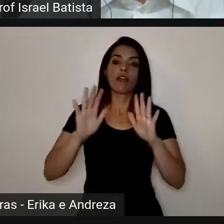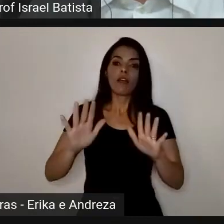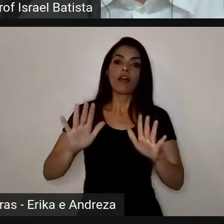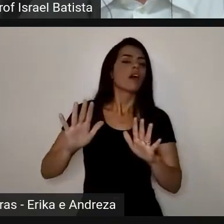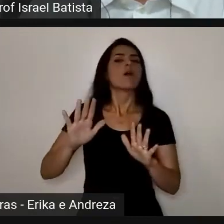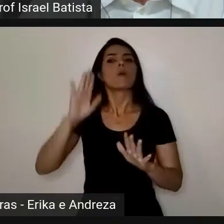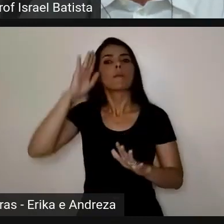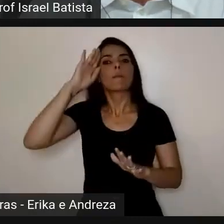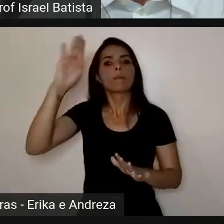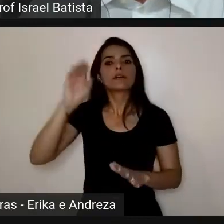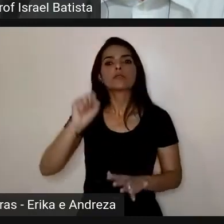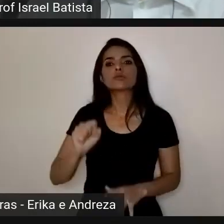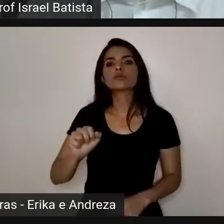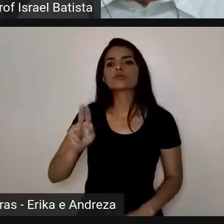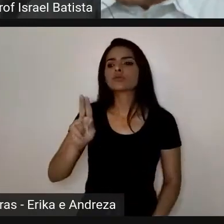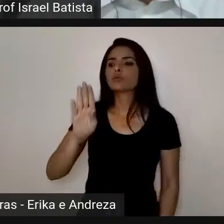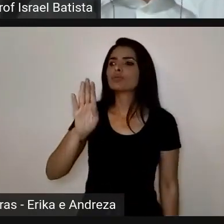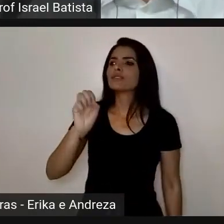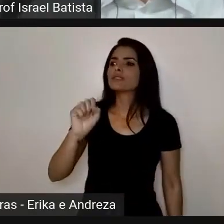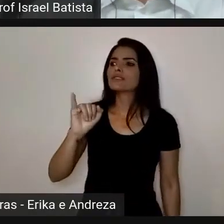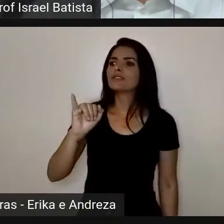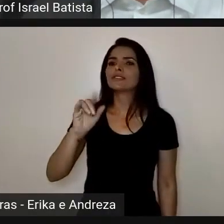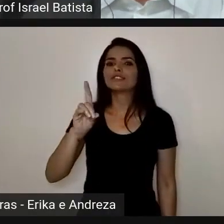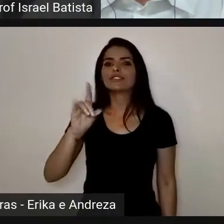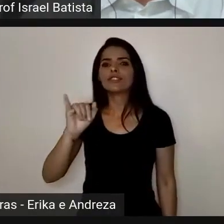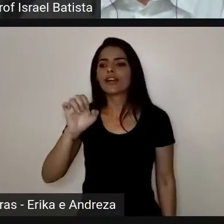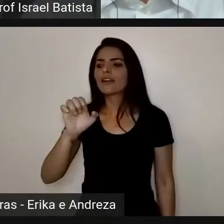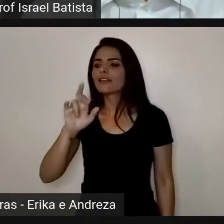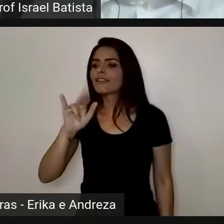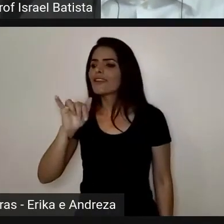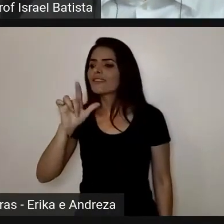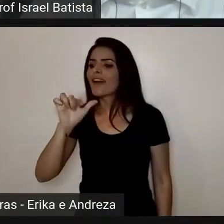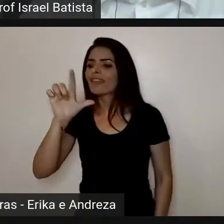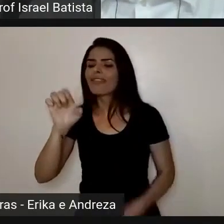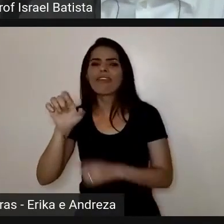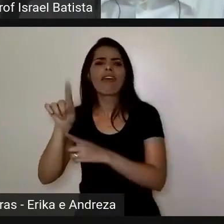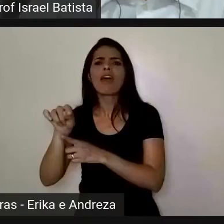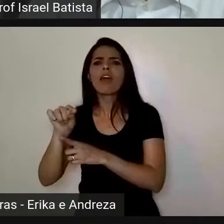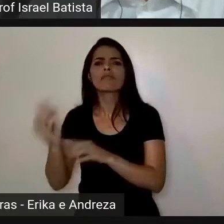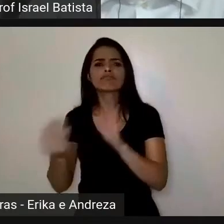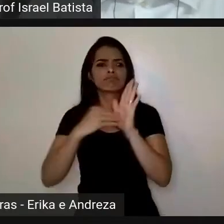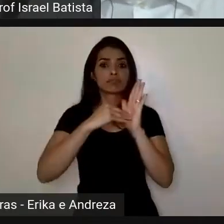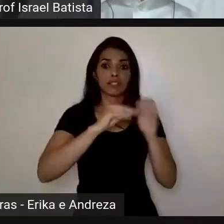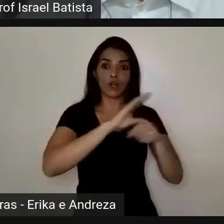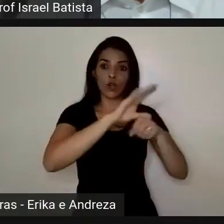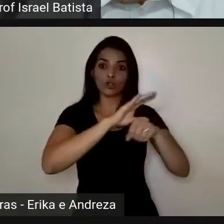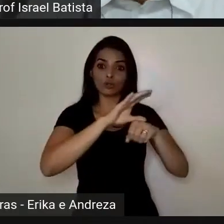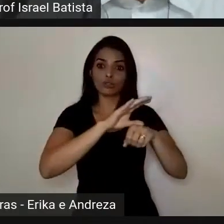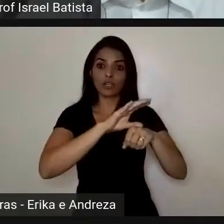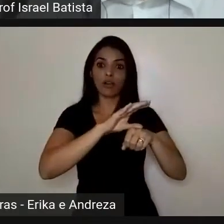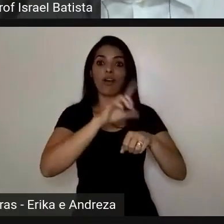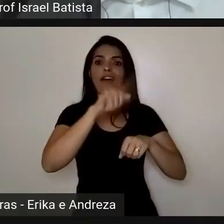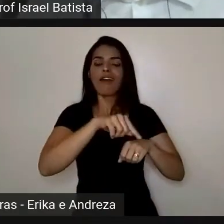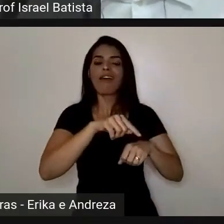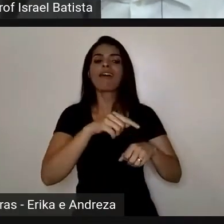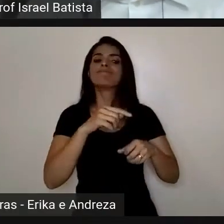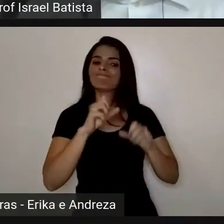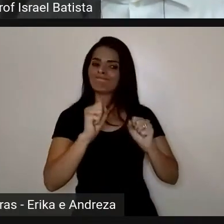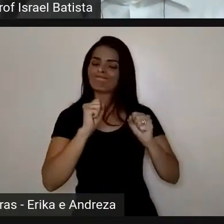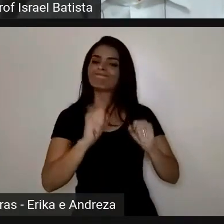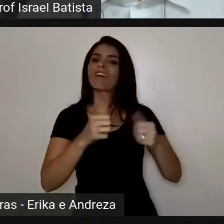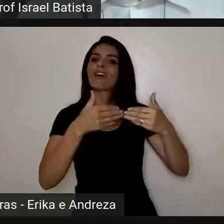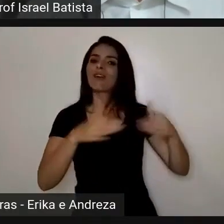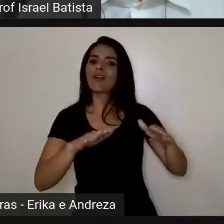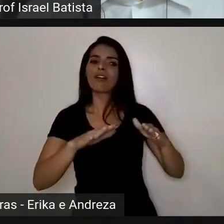da subsidiariedade a um princípio constitucional é um passo para a gente desmontar o estado